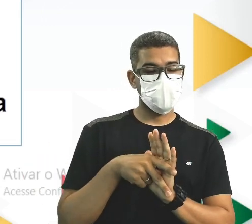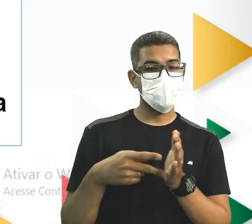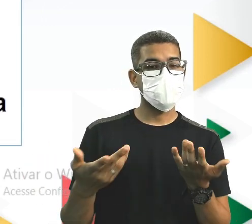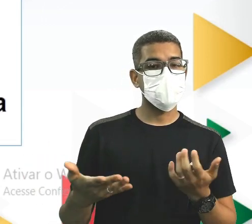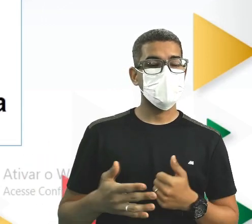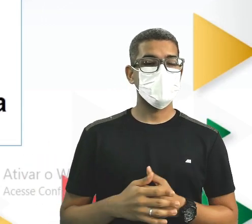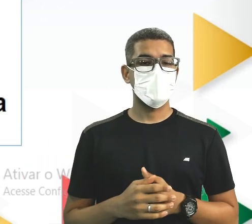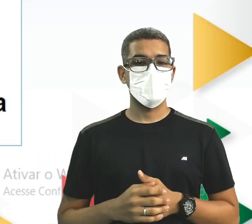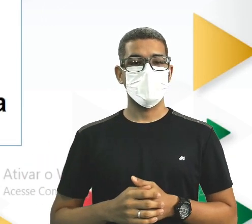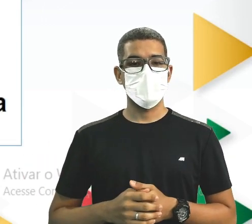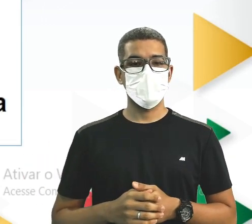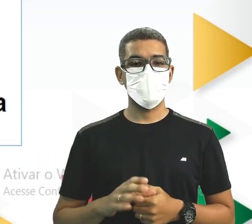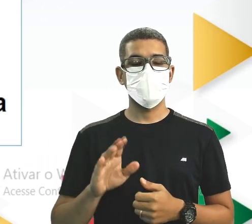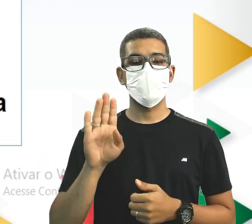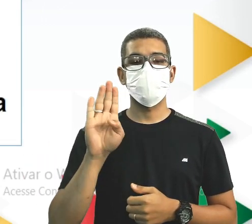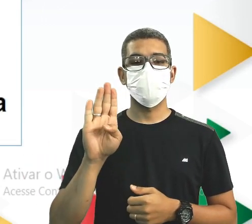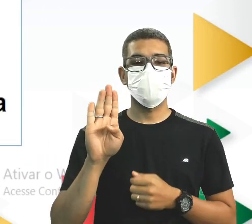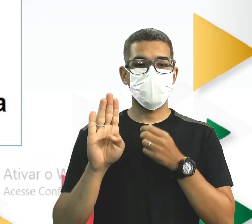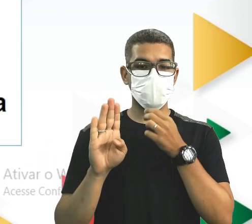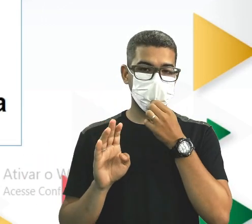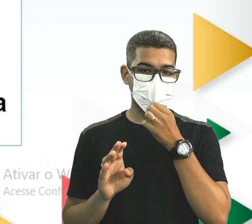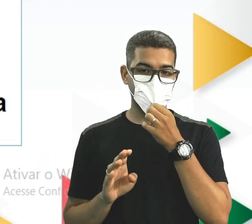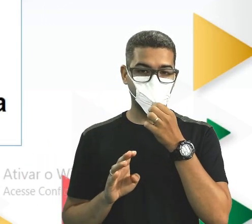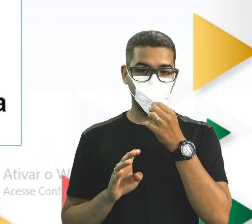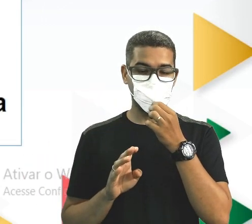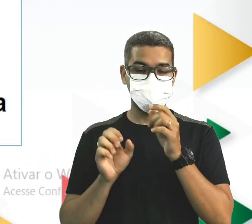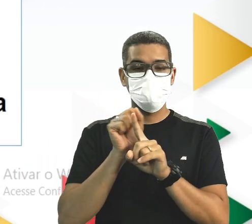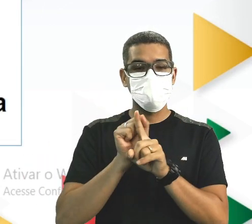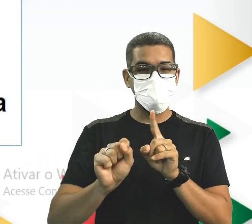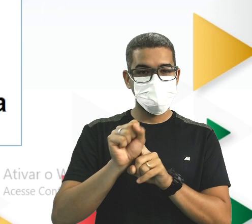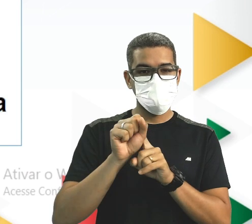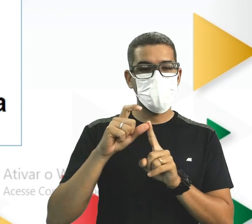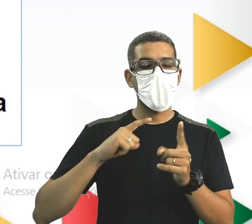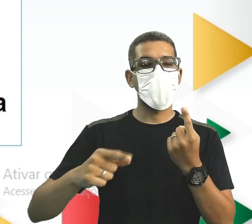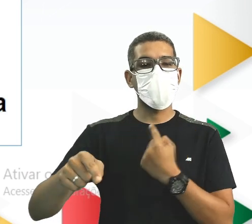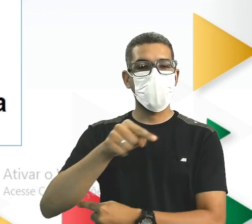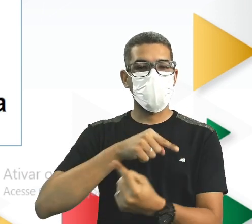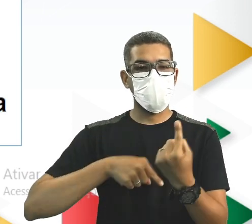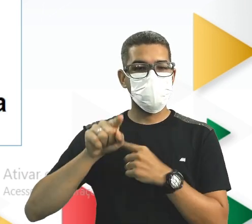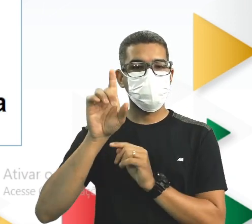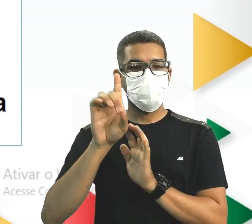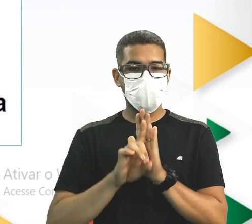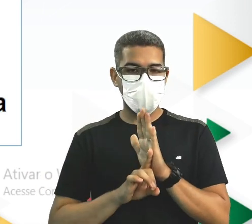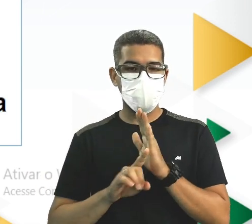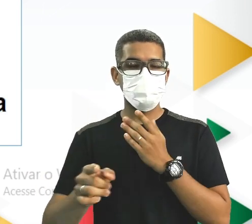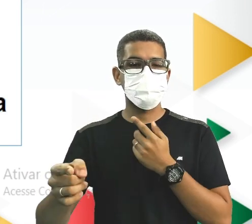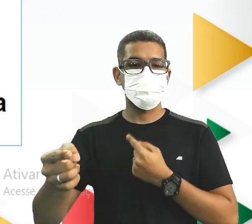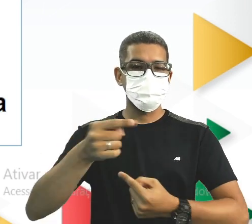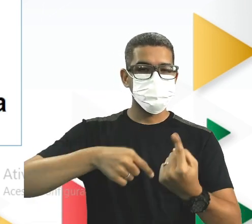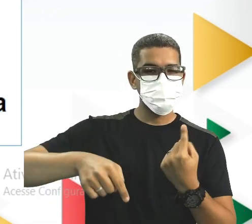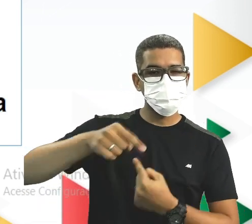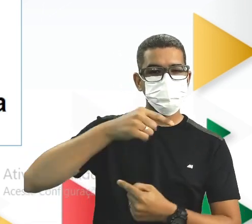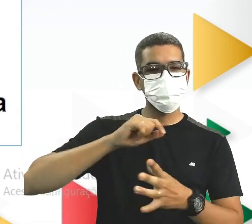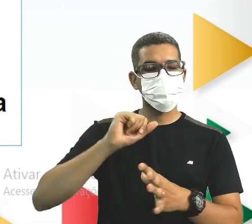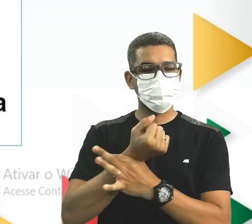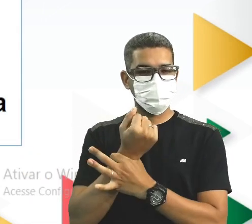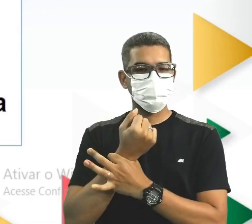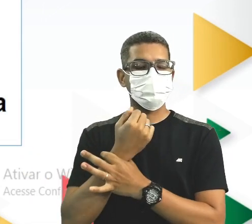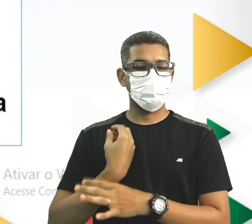exemplo. Letrinha B. Cidadania social, que estava relacionada com direitos relativos à garantia de uma